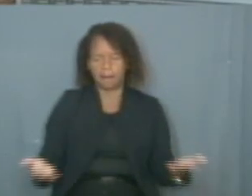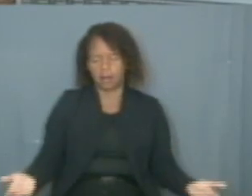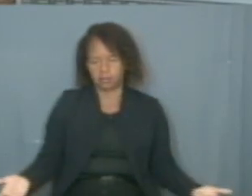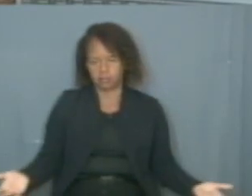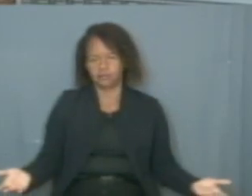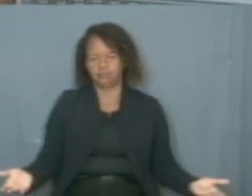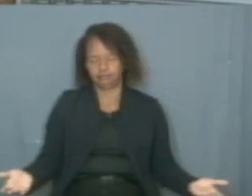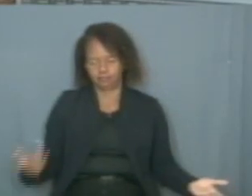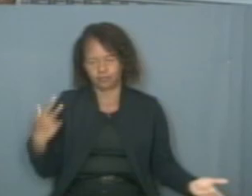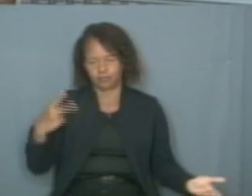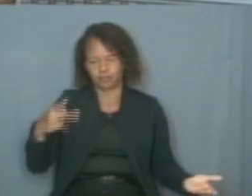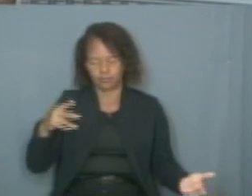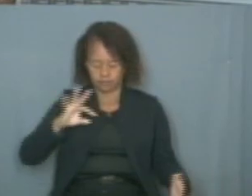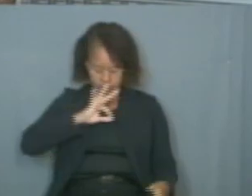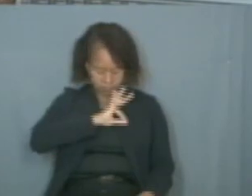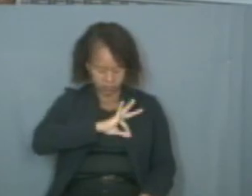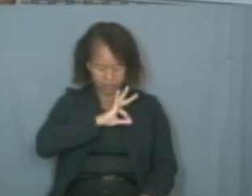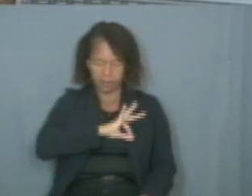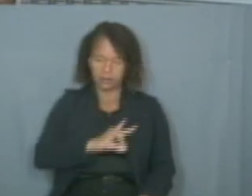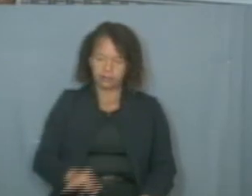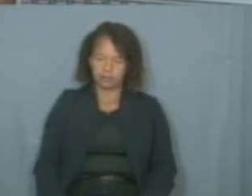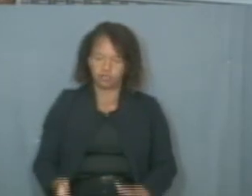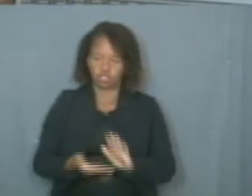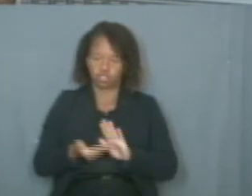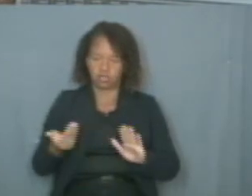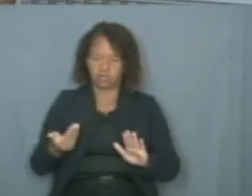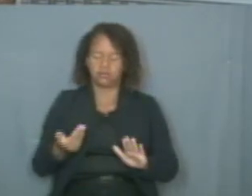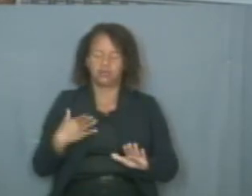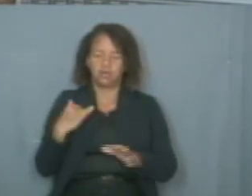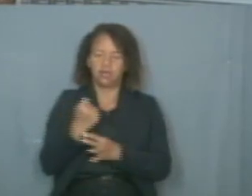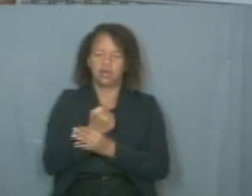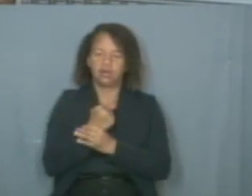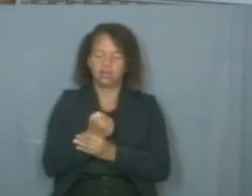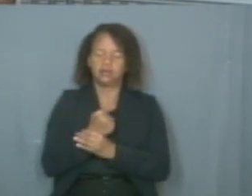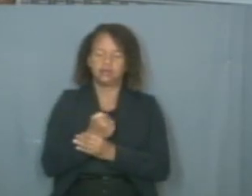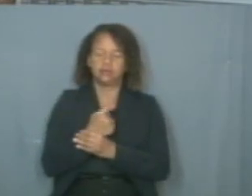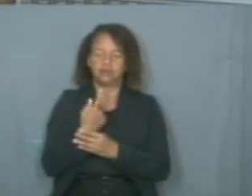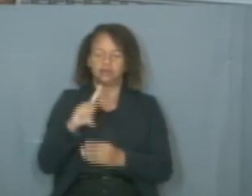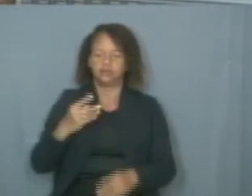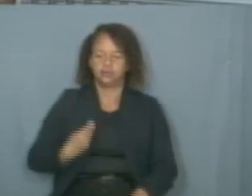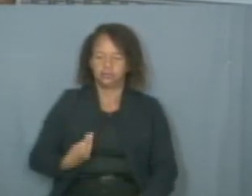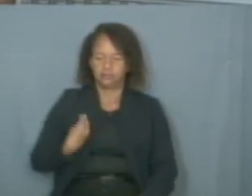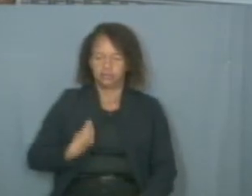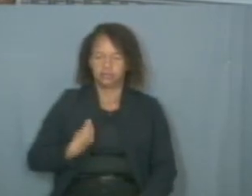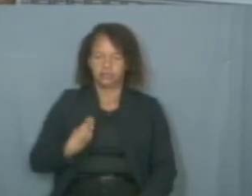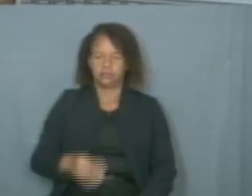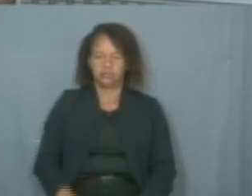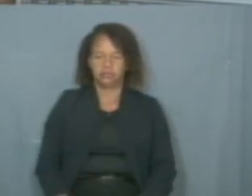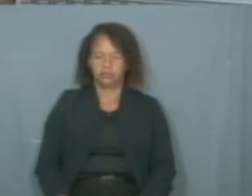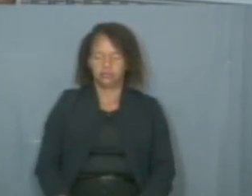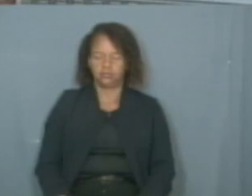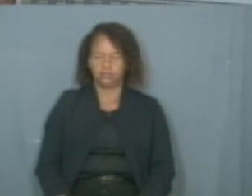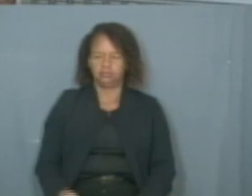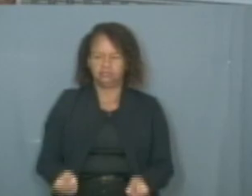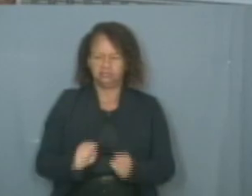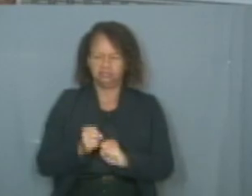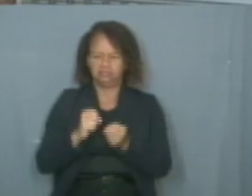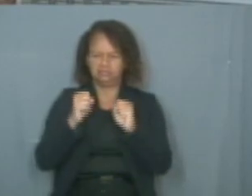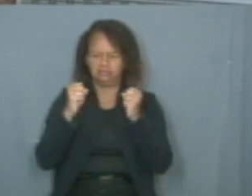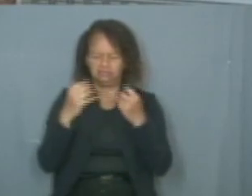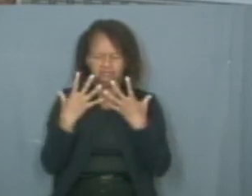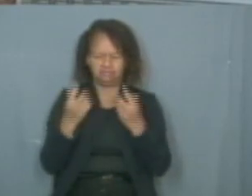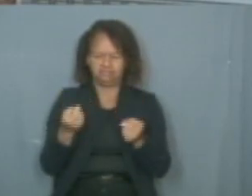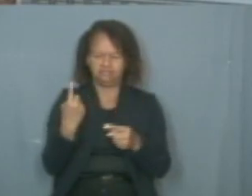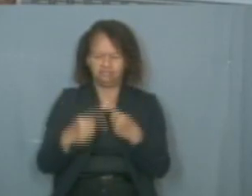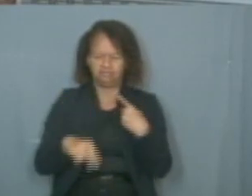roubados dos seus salários, daquilo que garante a sua sobrevivência. É tão revoltante,